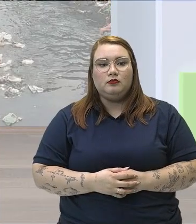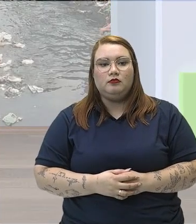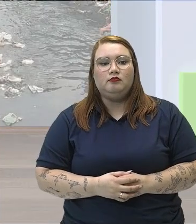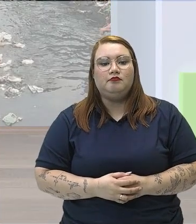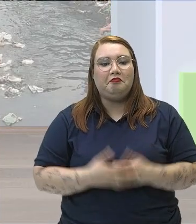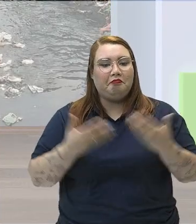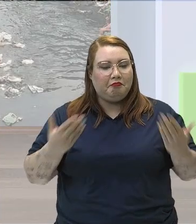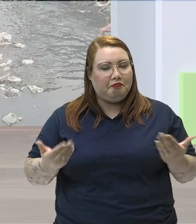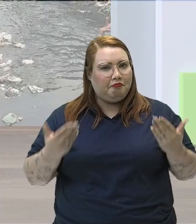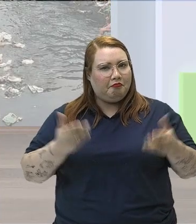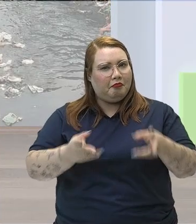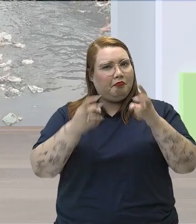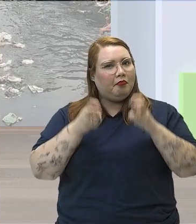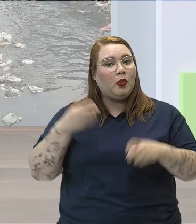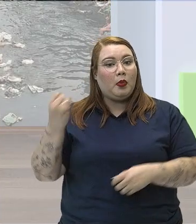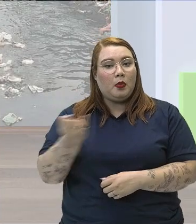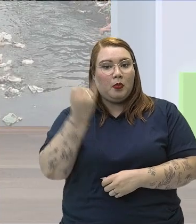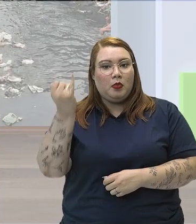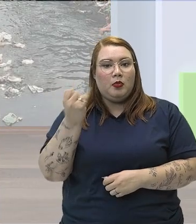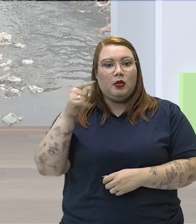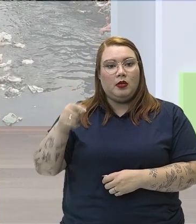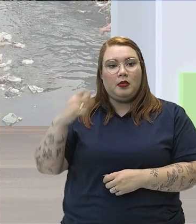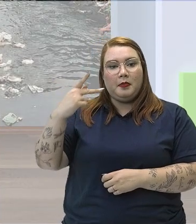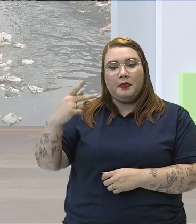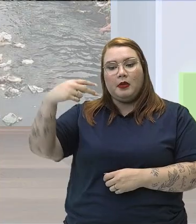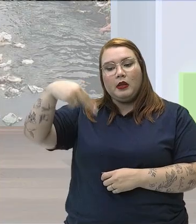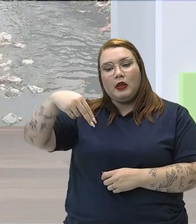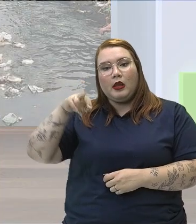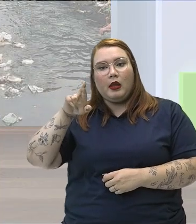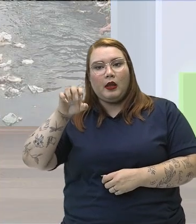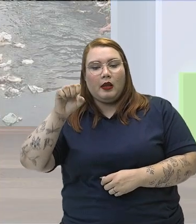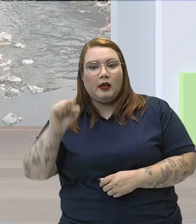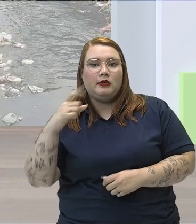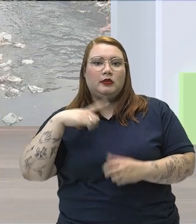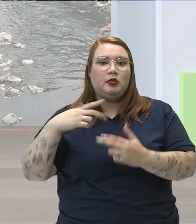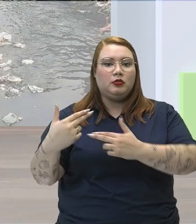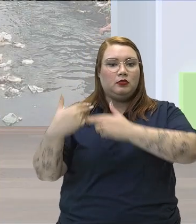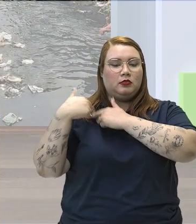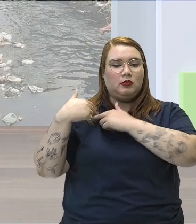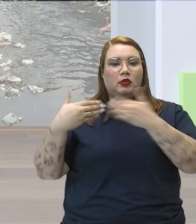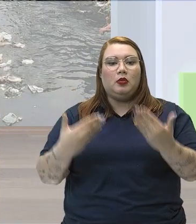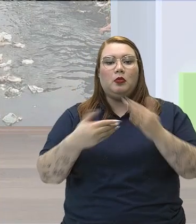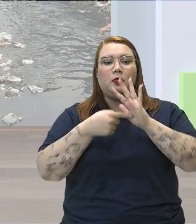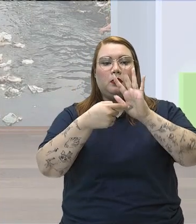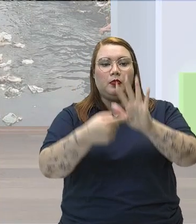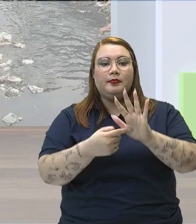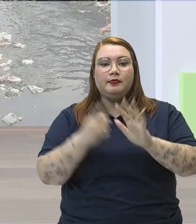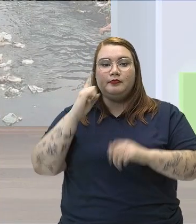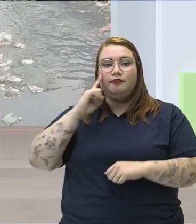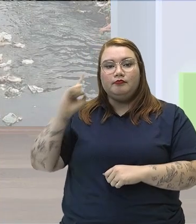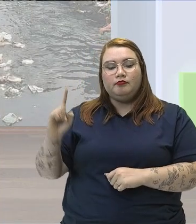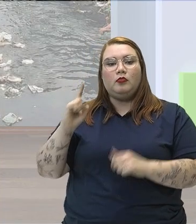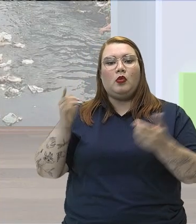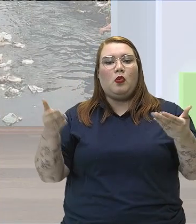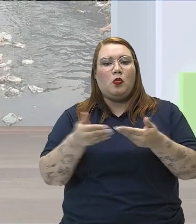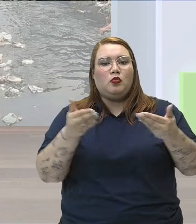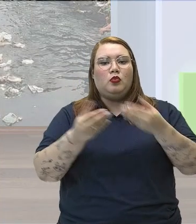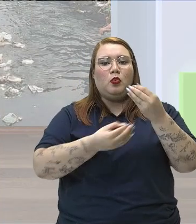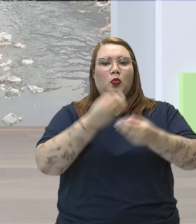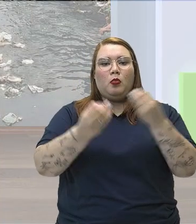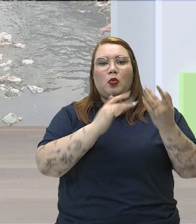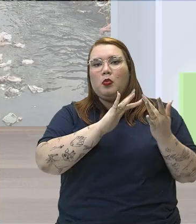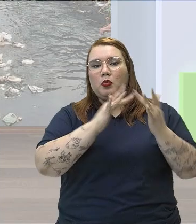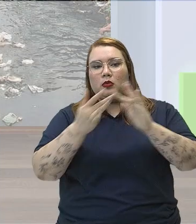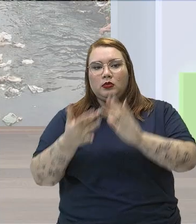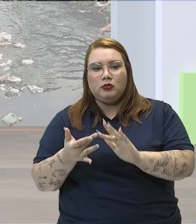Olha aí a importância da PNRS, né? Aí trazemos aqui atualidades e conexões, né?